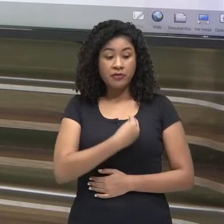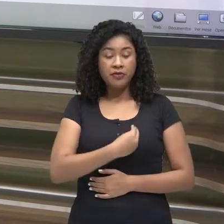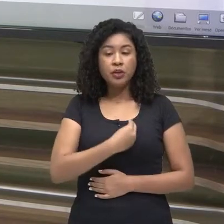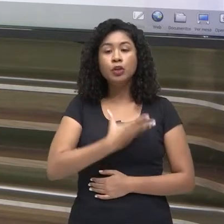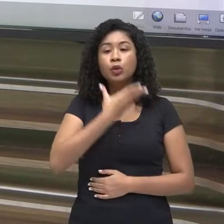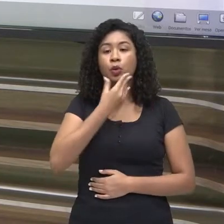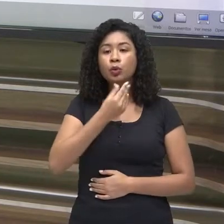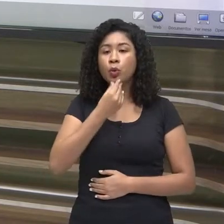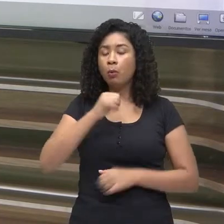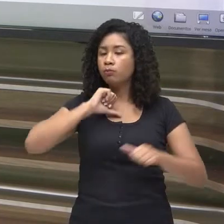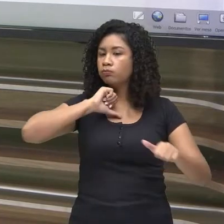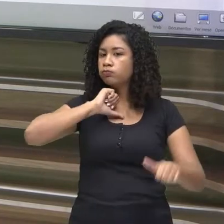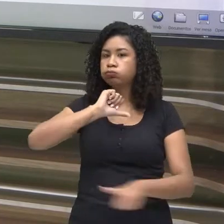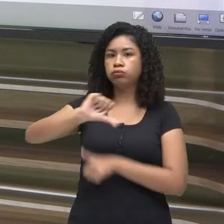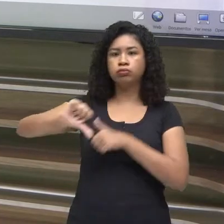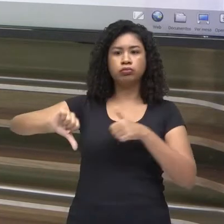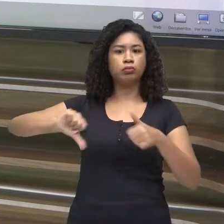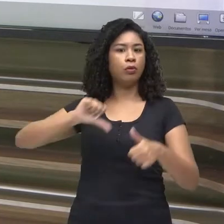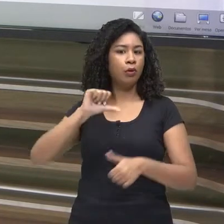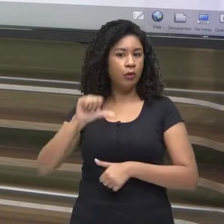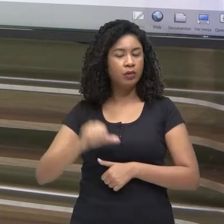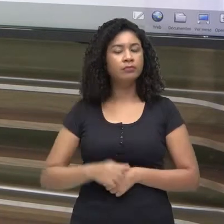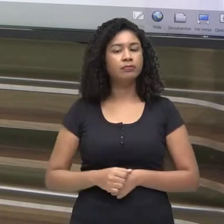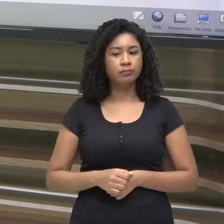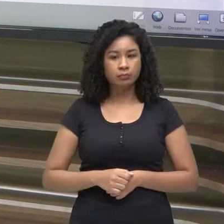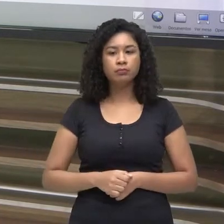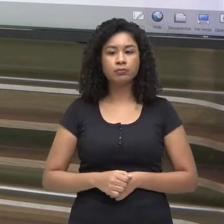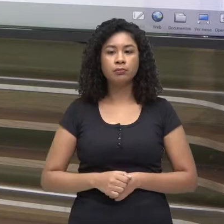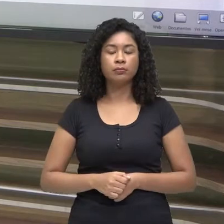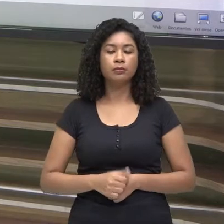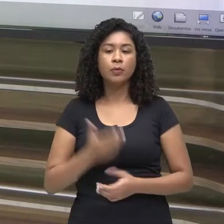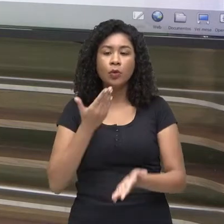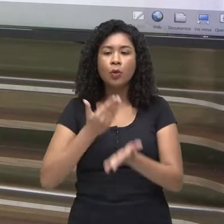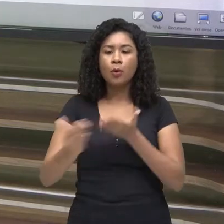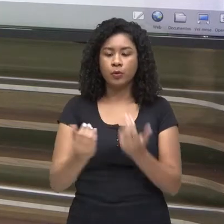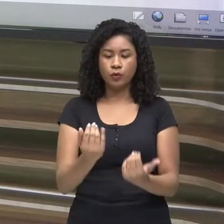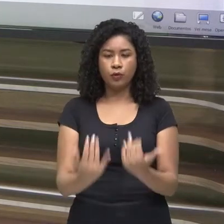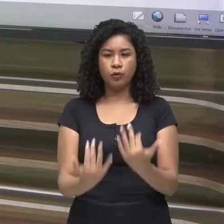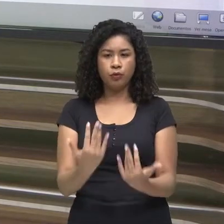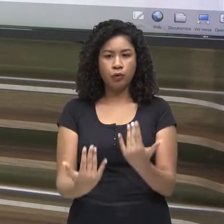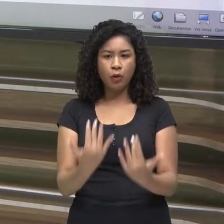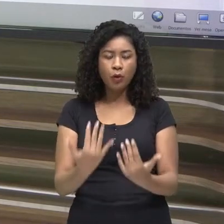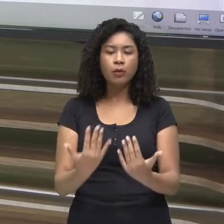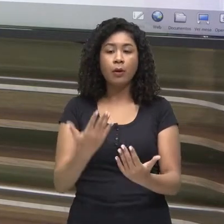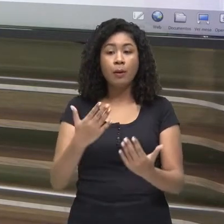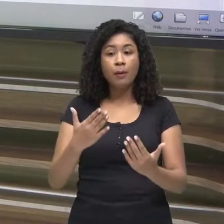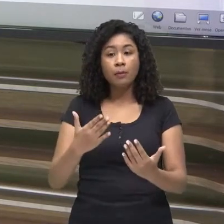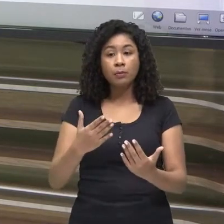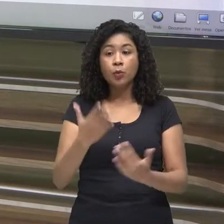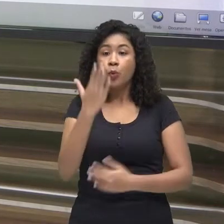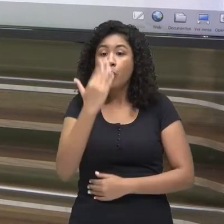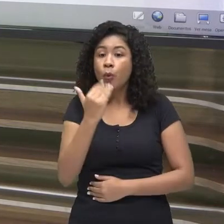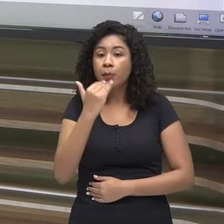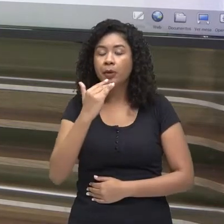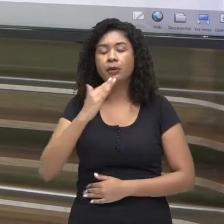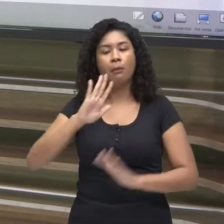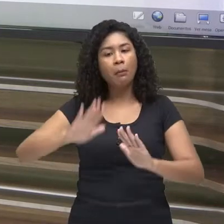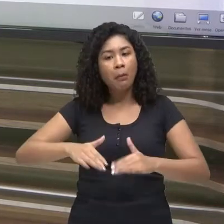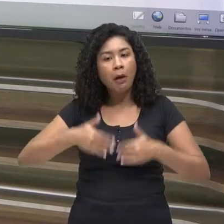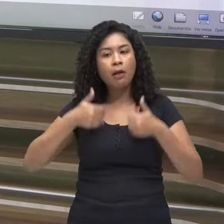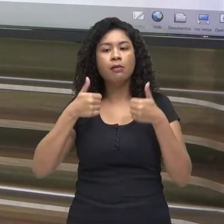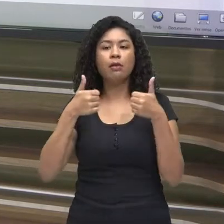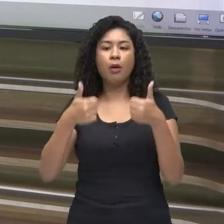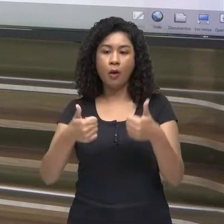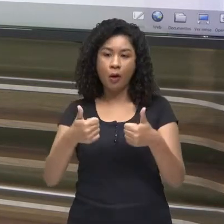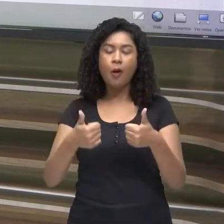fogo fez com que o homem se aquecesse, o fogo fez com que ele melhorasse a alimentação, né? Passasse a